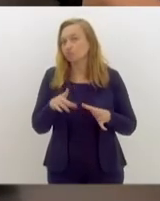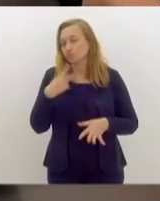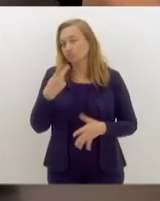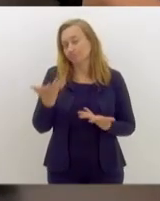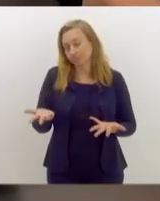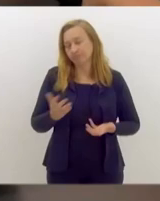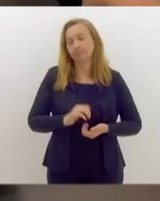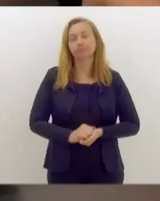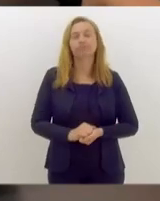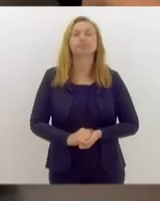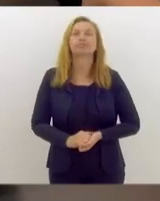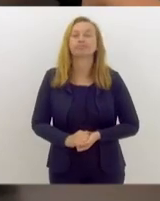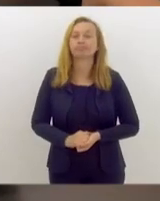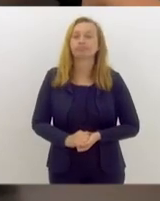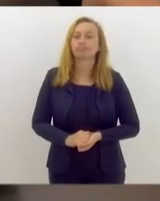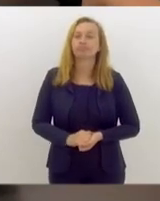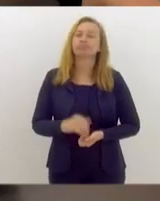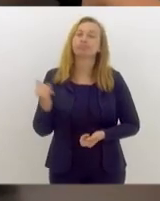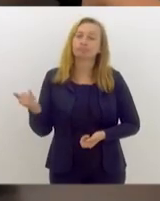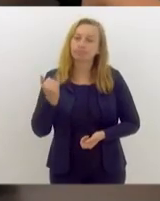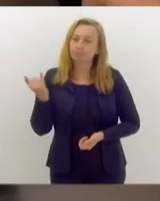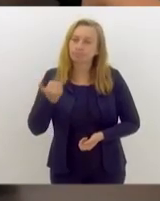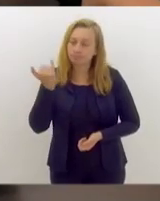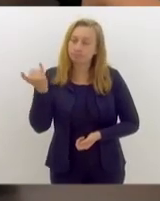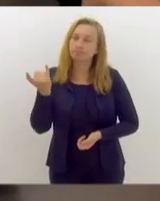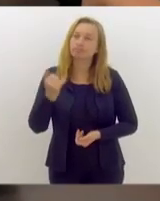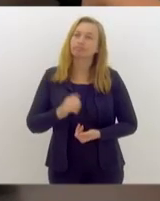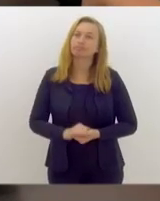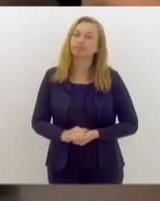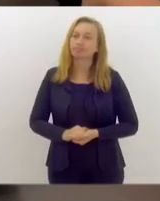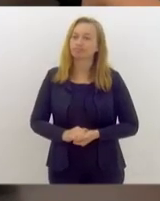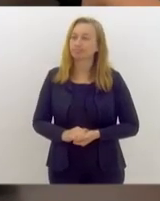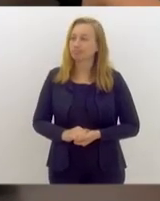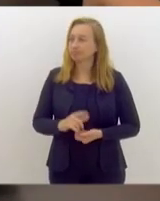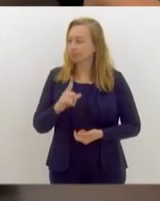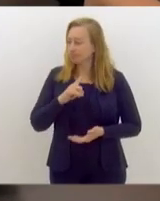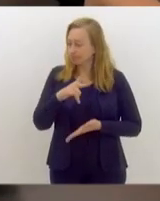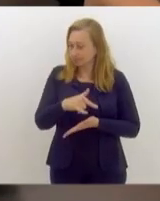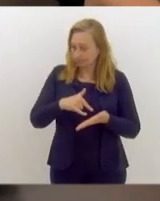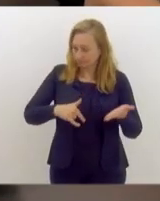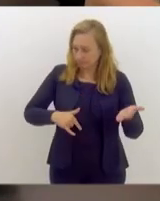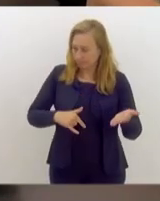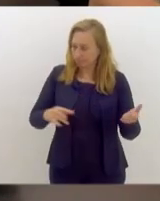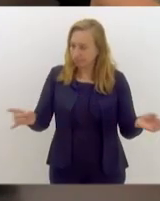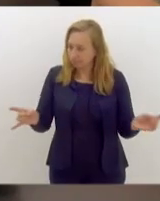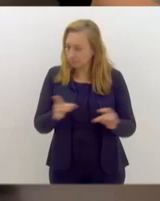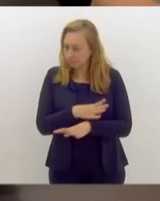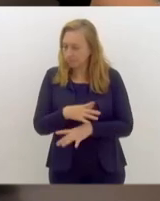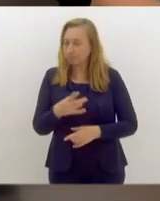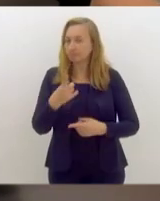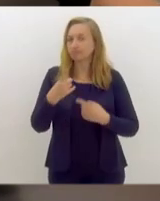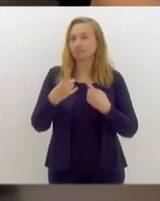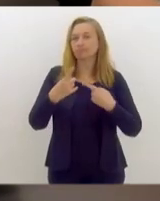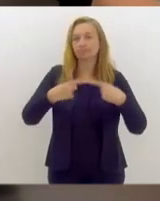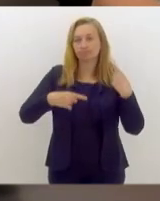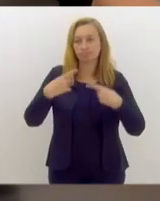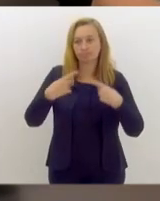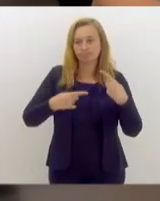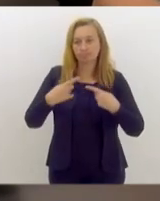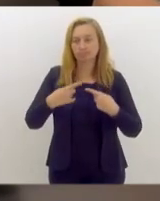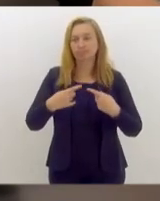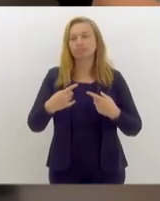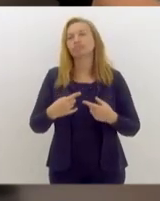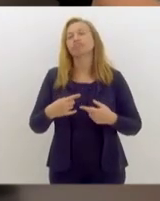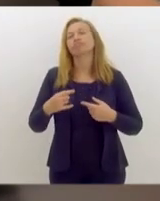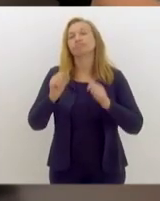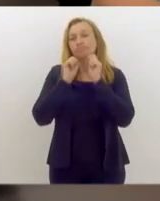deixar passar em branco e reafirmar a importância de ter este documento pronto para o debate na Alerj,